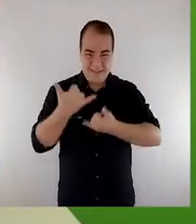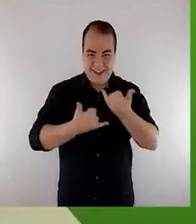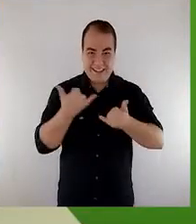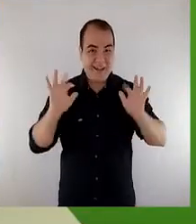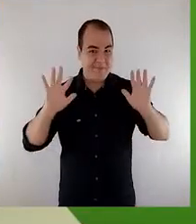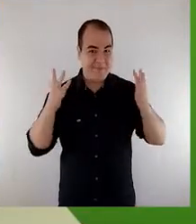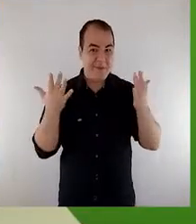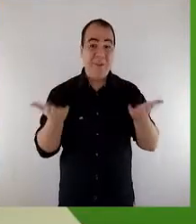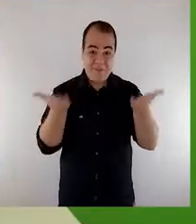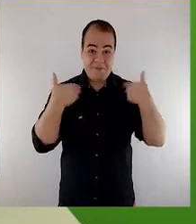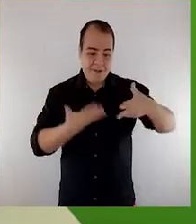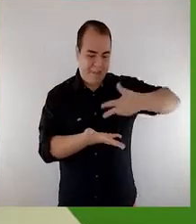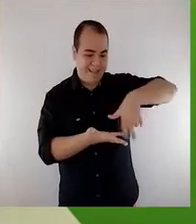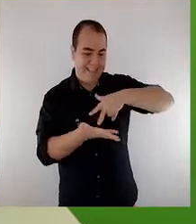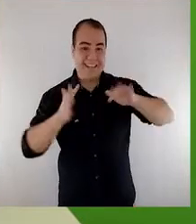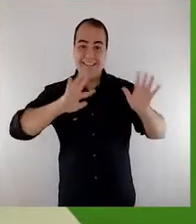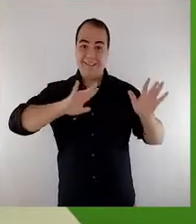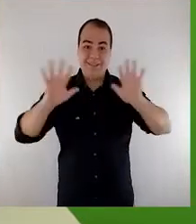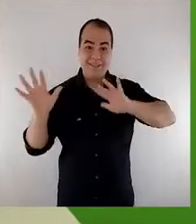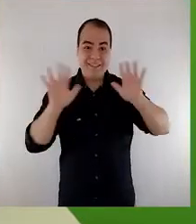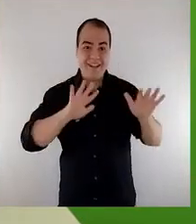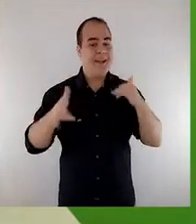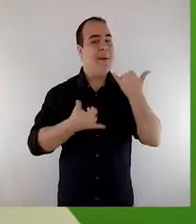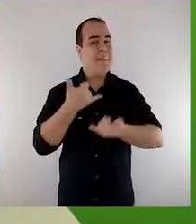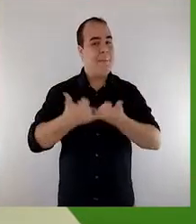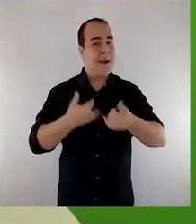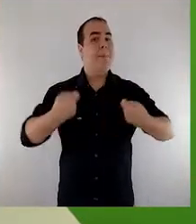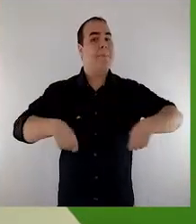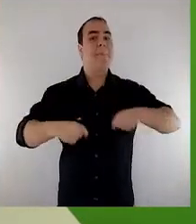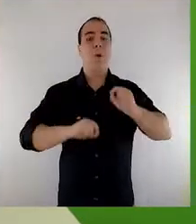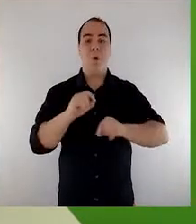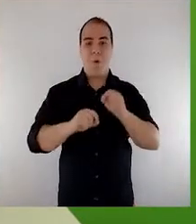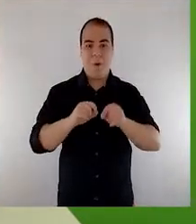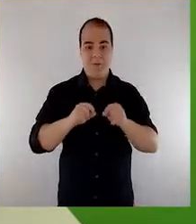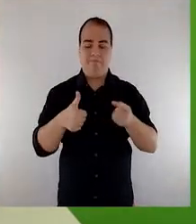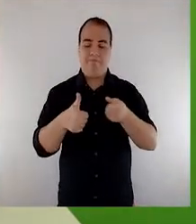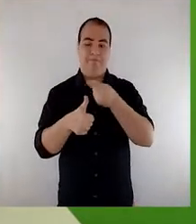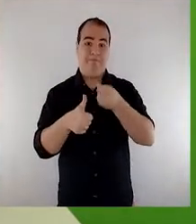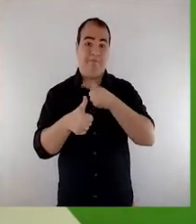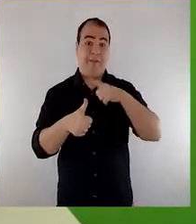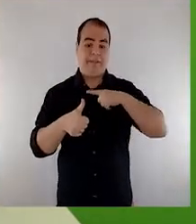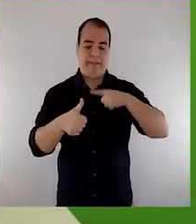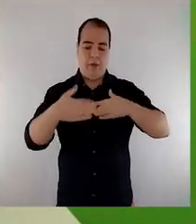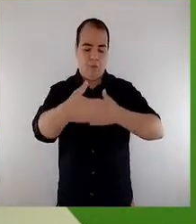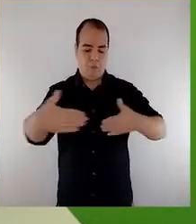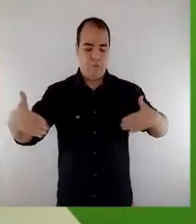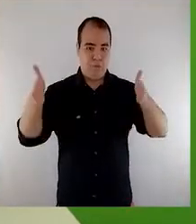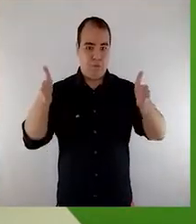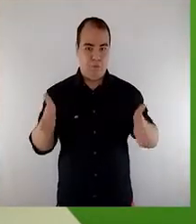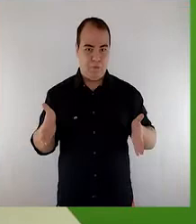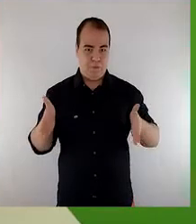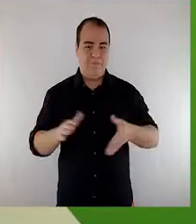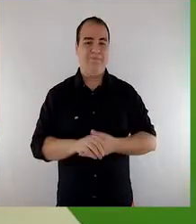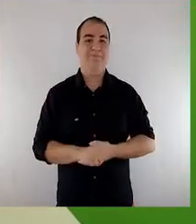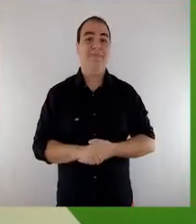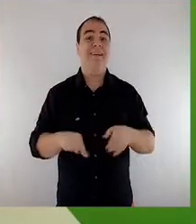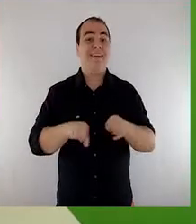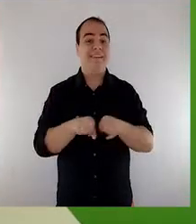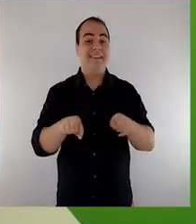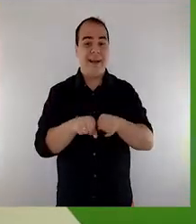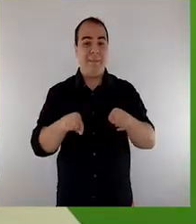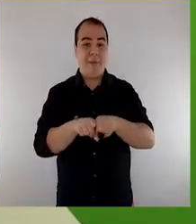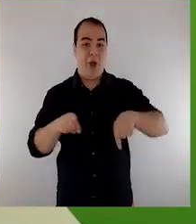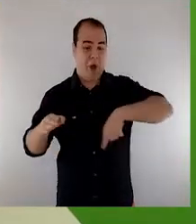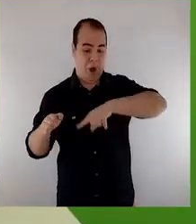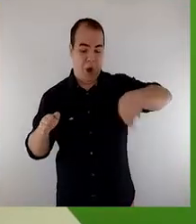pessoal? Prontos para montar a nossa dança dos dedos? Para brincar, será necessário utilizar um tabuleiro